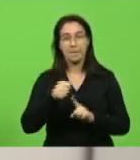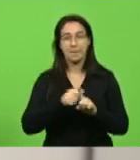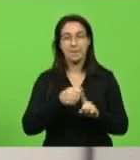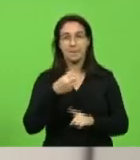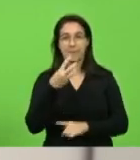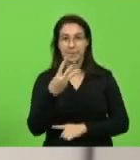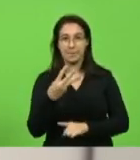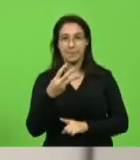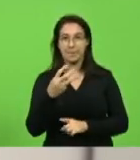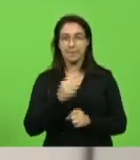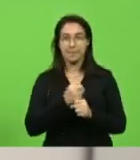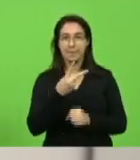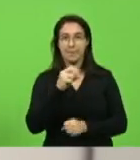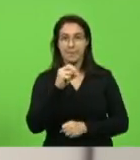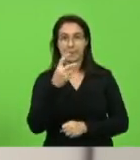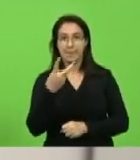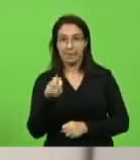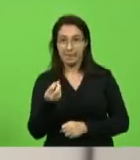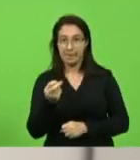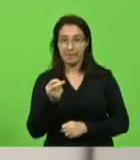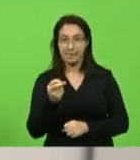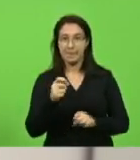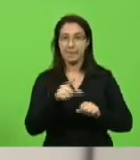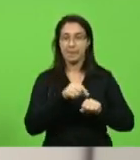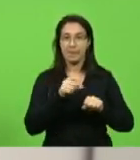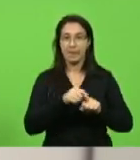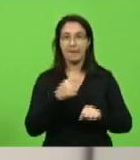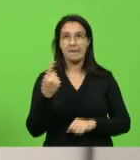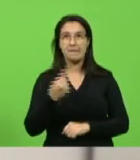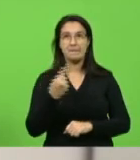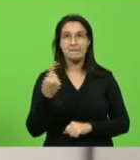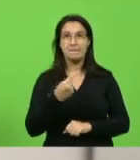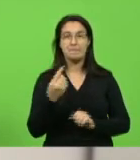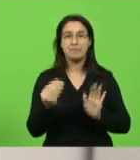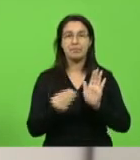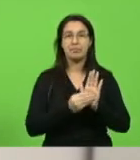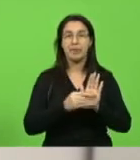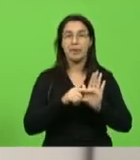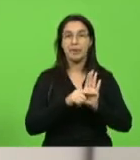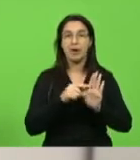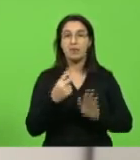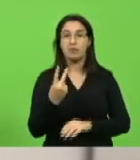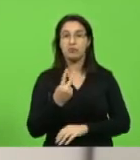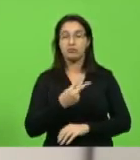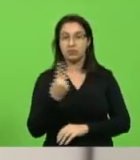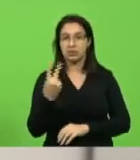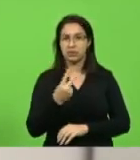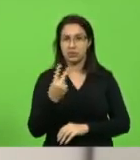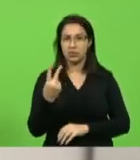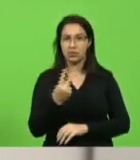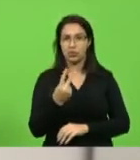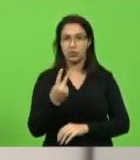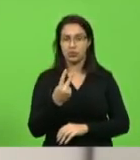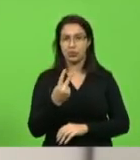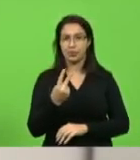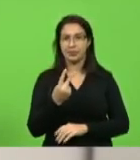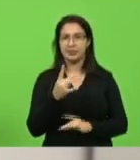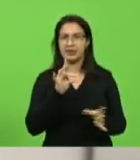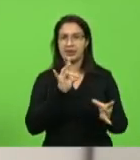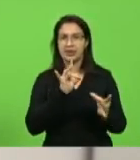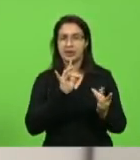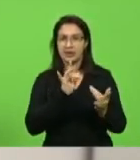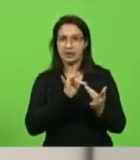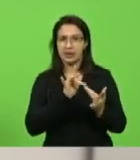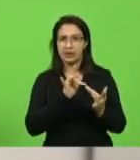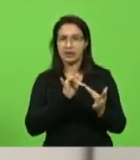31/3/2020, ao seu artigo 1º, foi inserido o parágrafo 2º, que, para atender às necessidades do governo